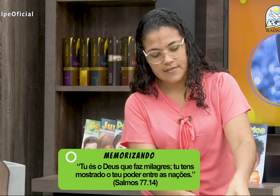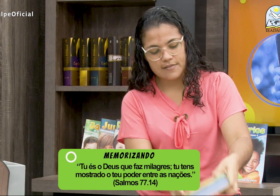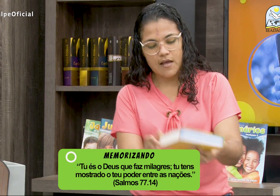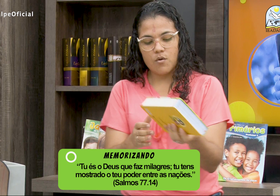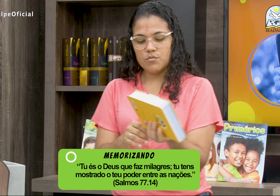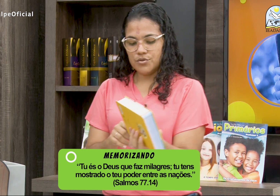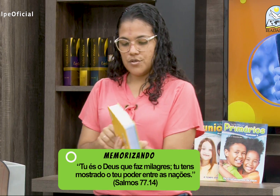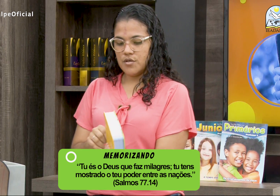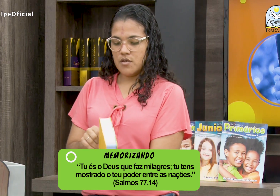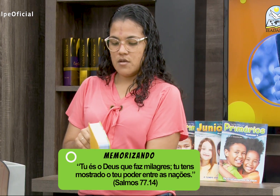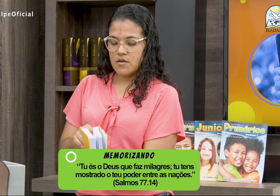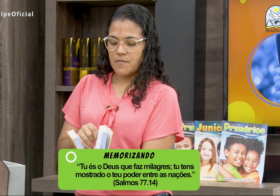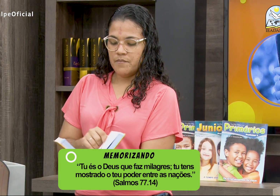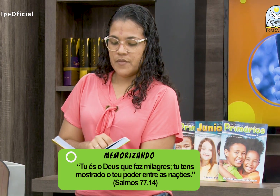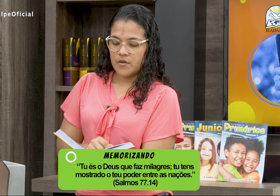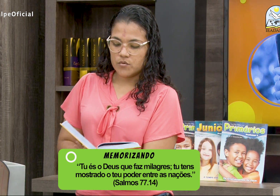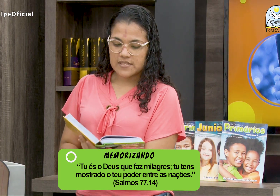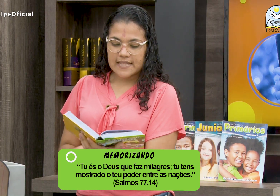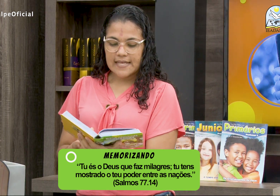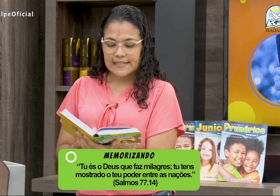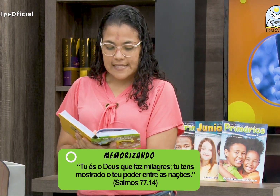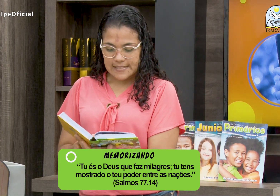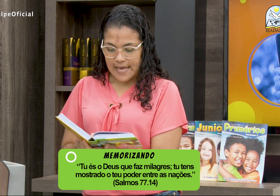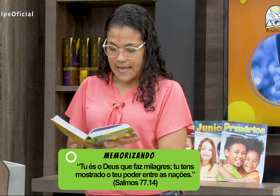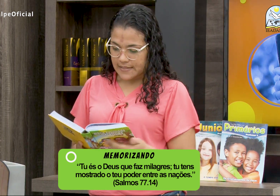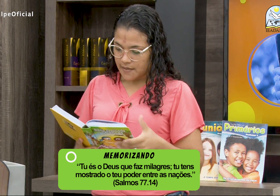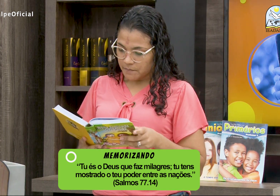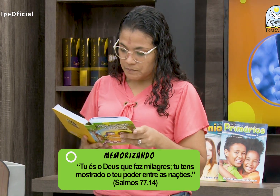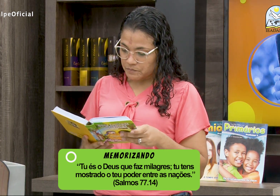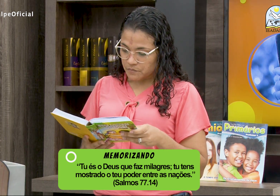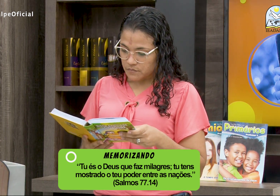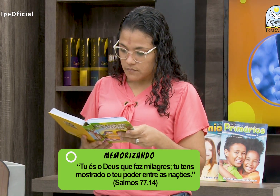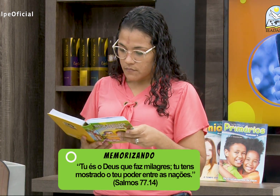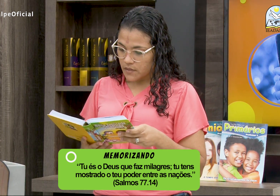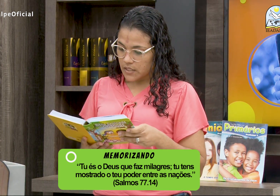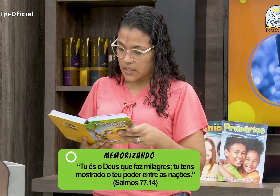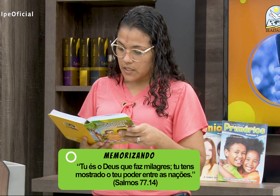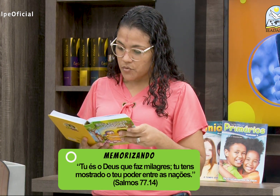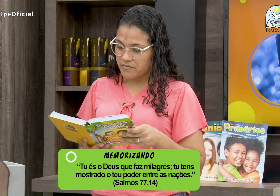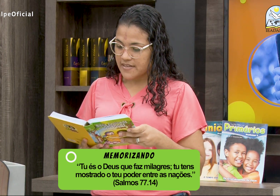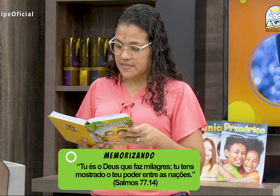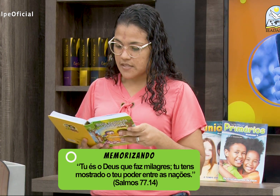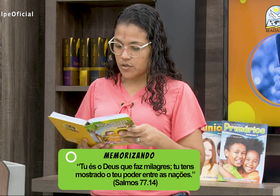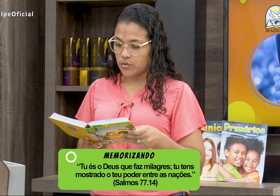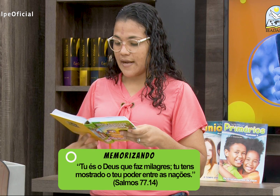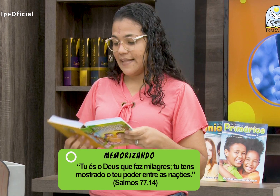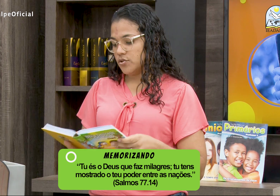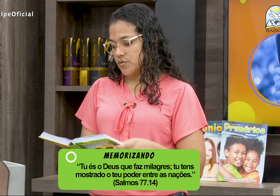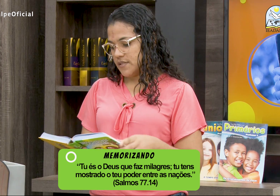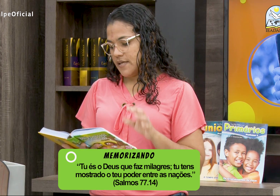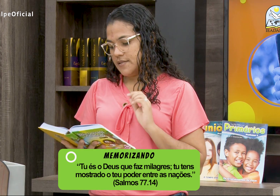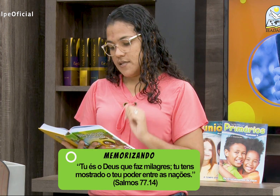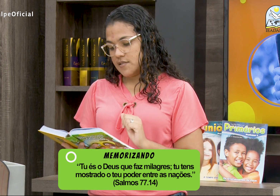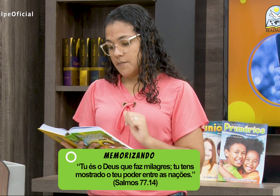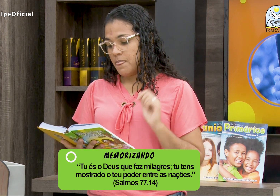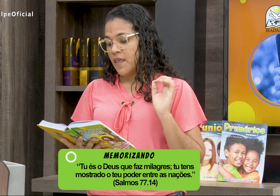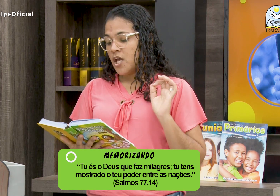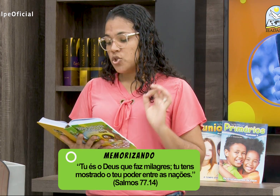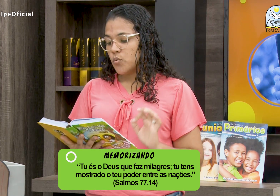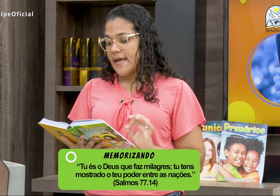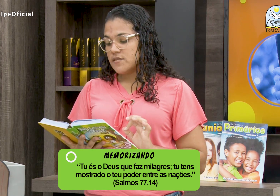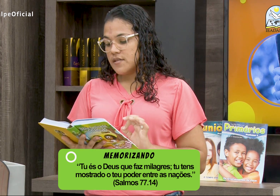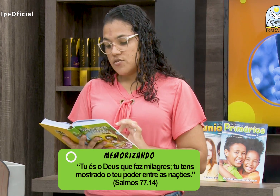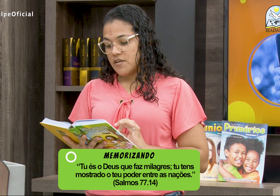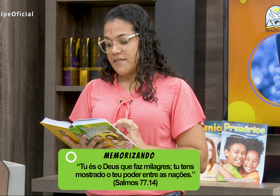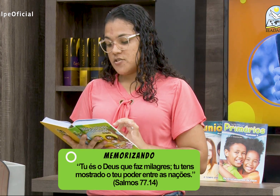em Salmos, o 77 e o versículo 14, que diz assim: